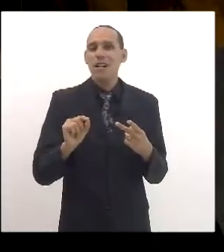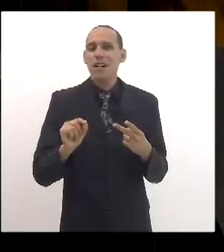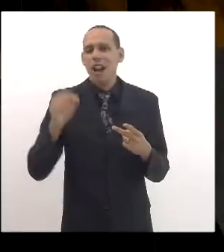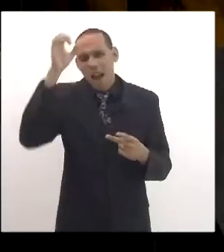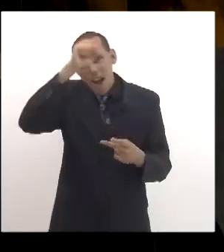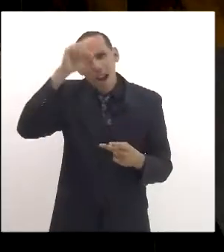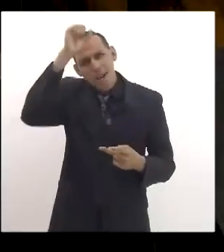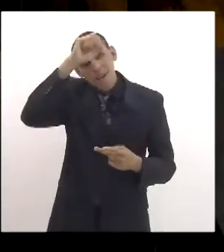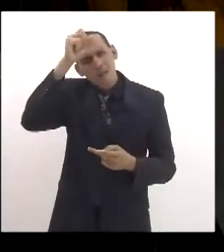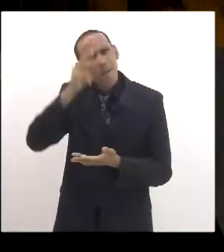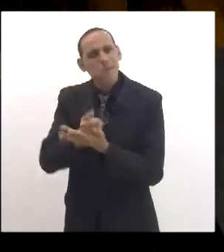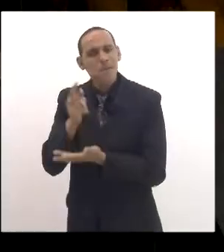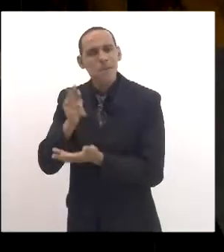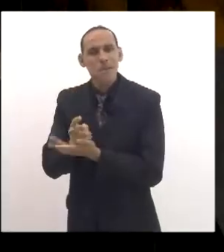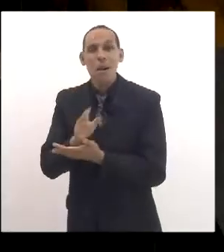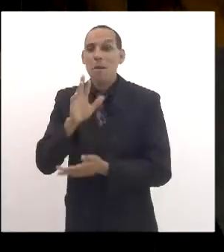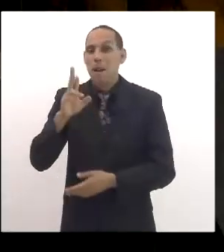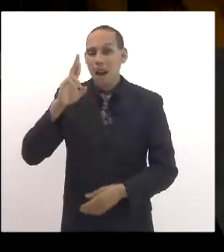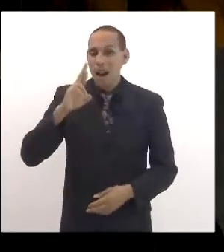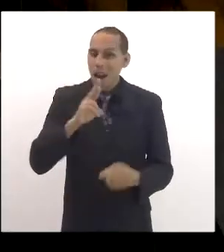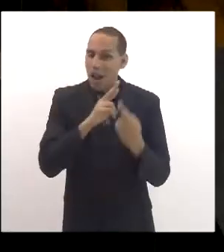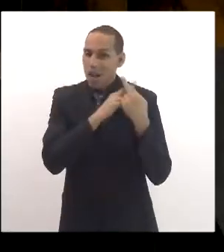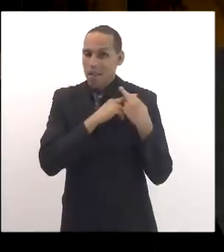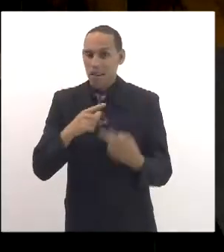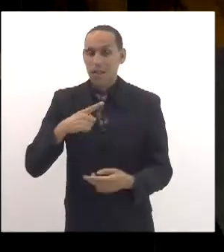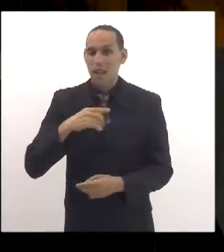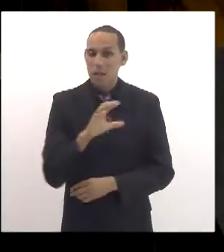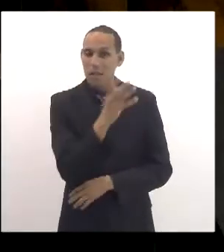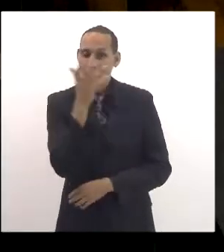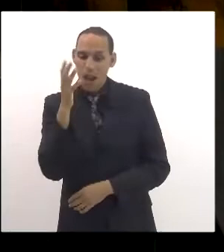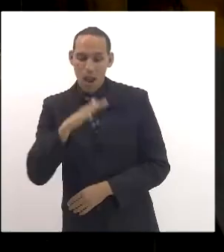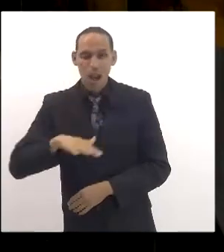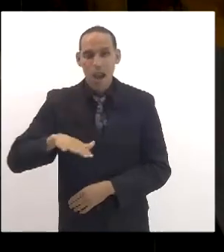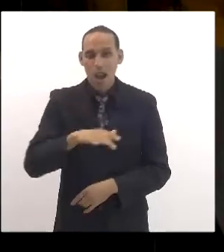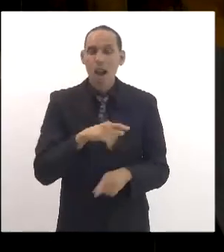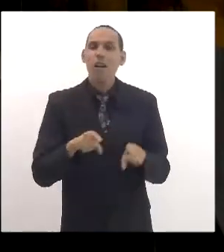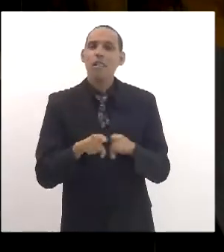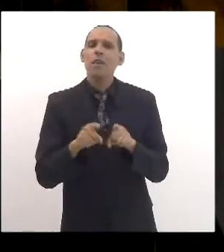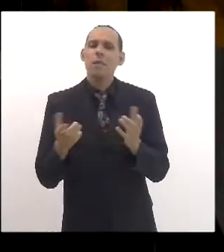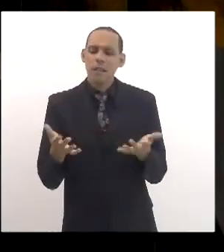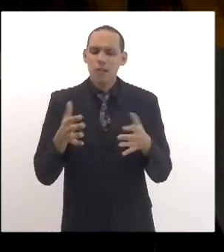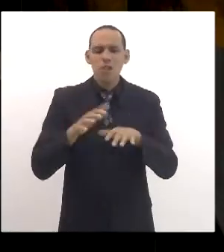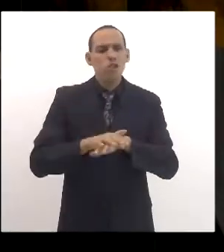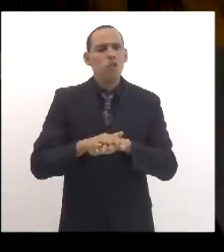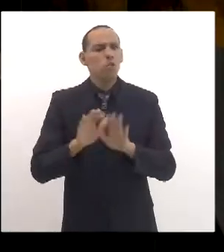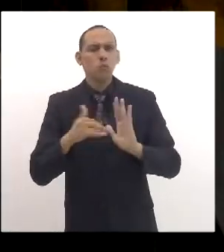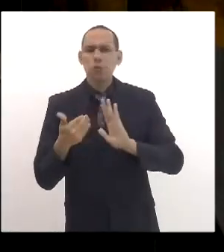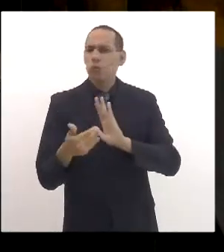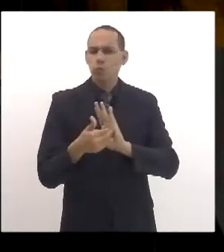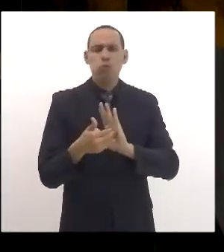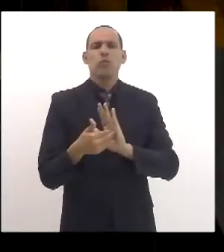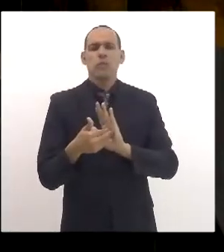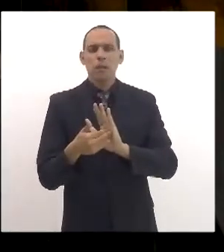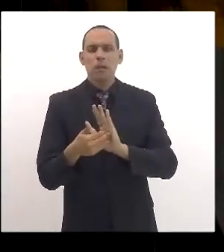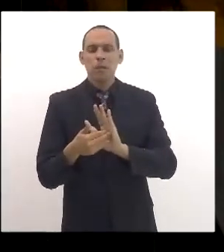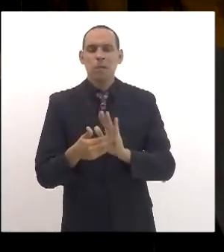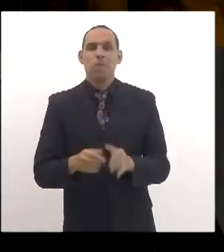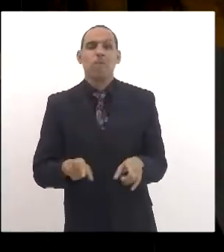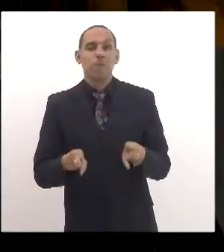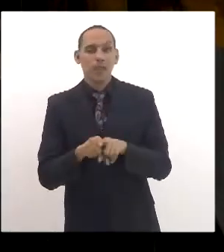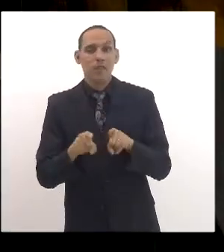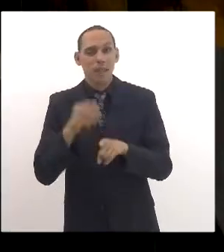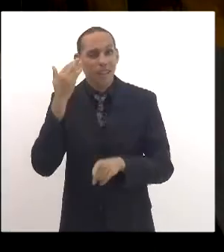sendo responsáveis ecologicamente ativos e inclusivos em todas as disciplinas. Entendam os comportamentos